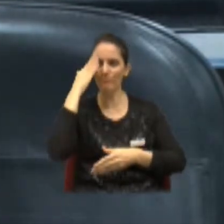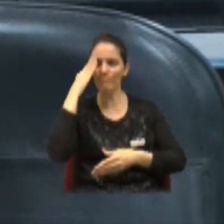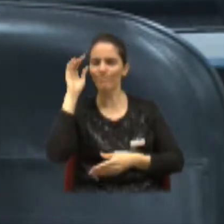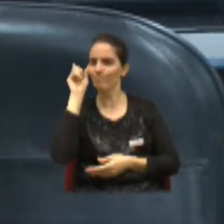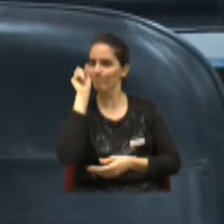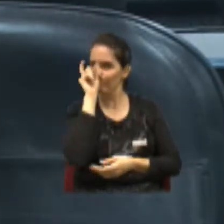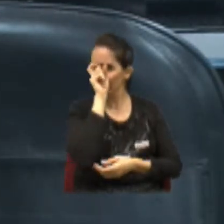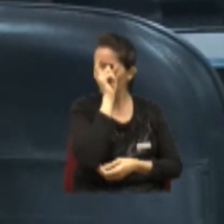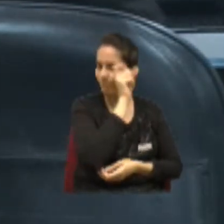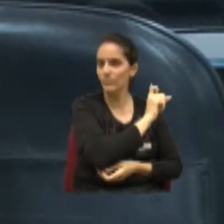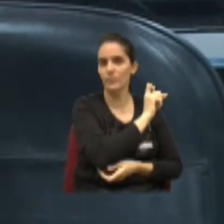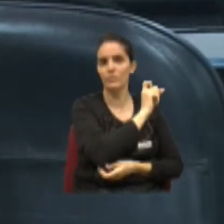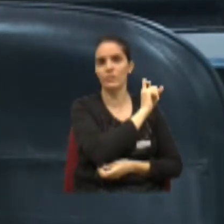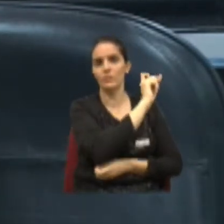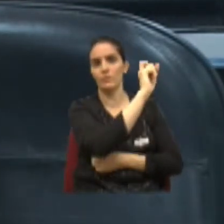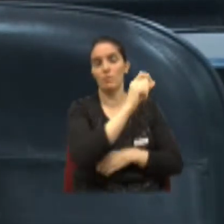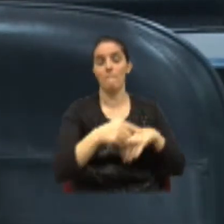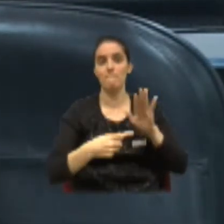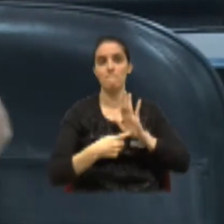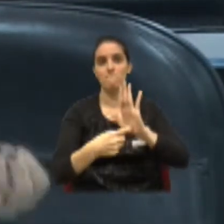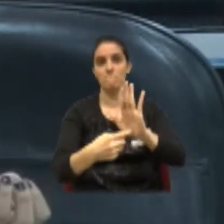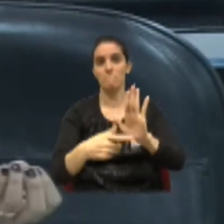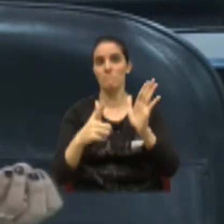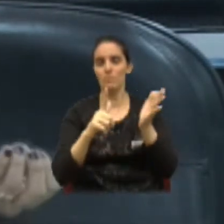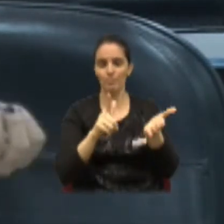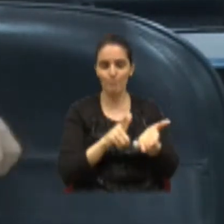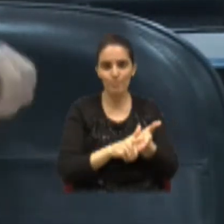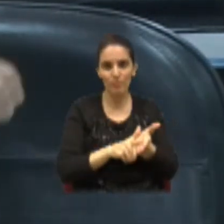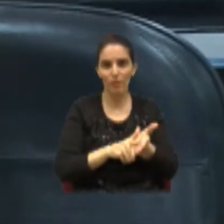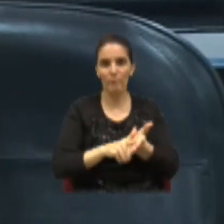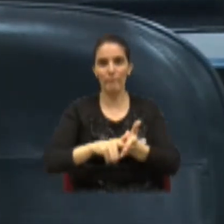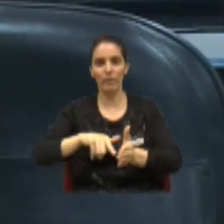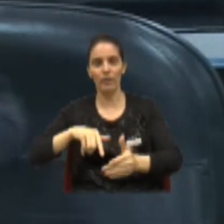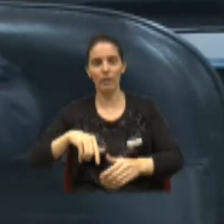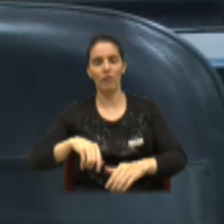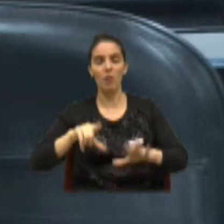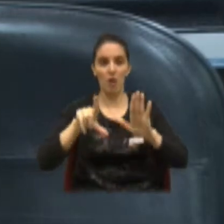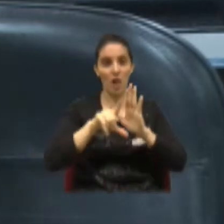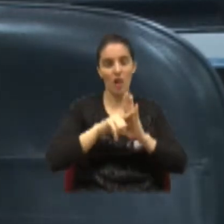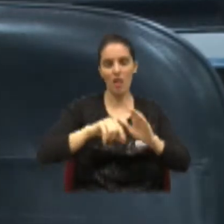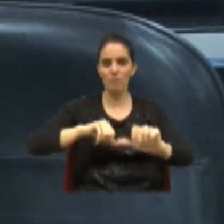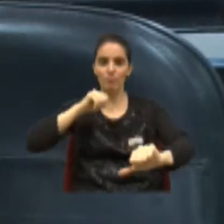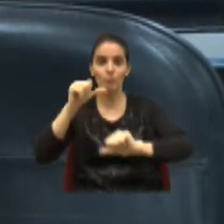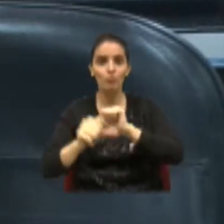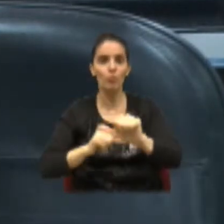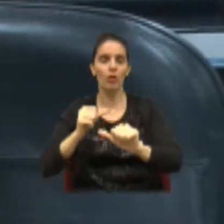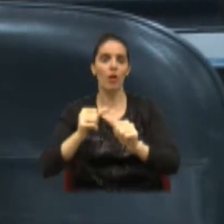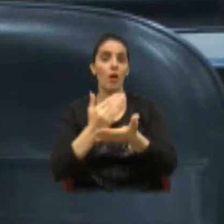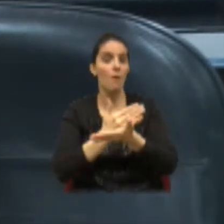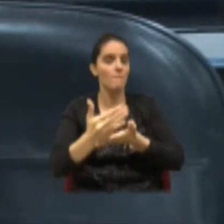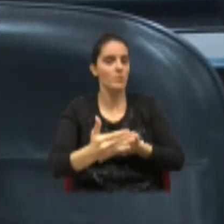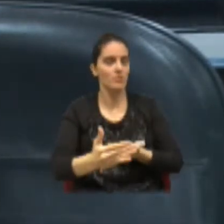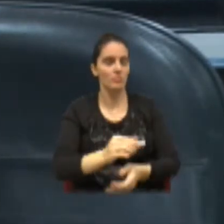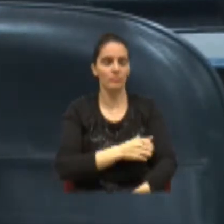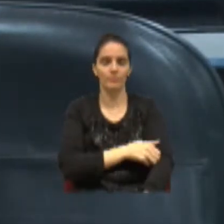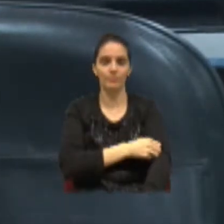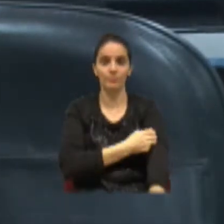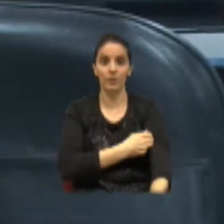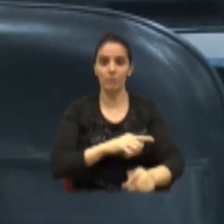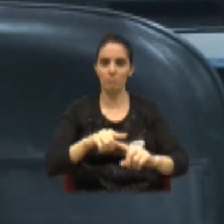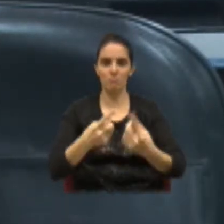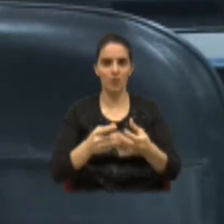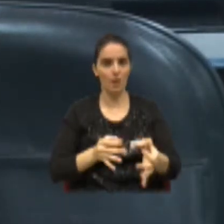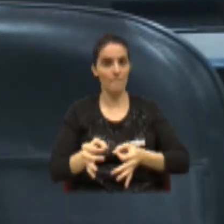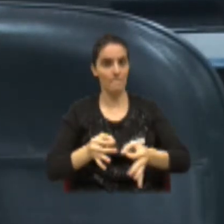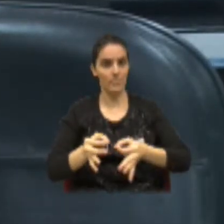é colocar algo no papel que vire realidade em virtude do vício de iniciativa. Mas um projeto